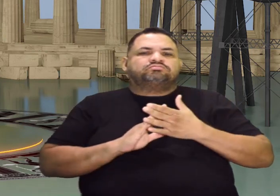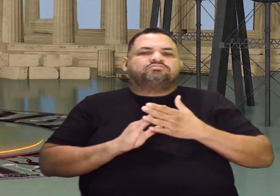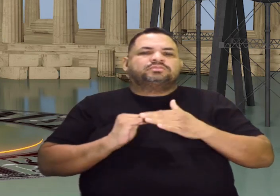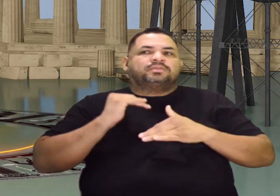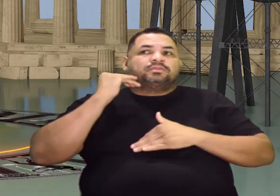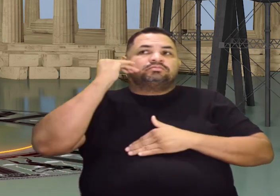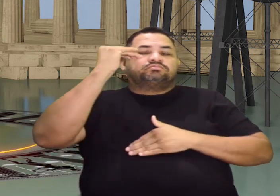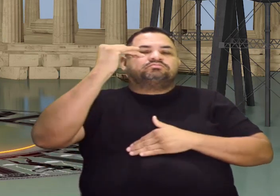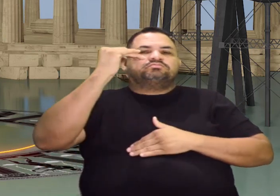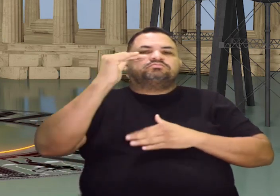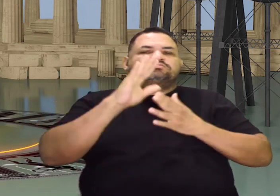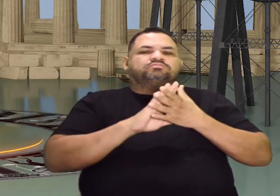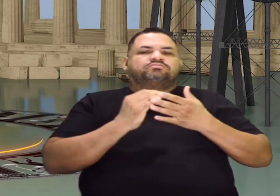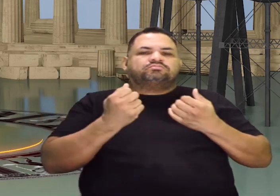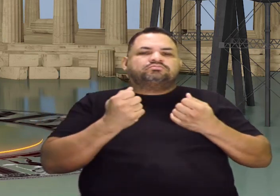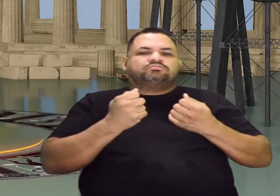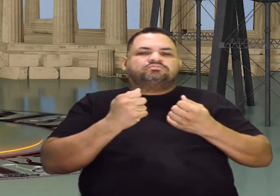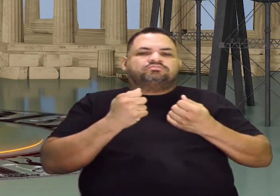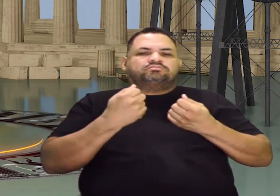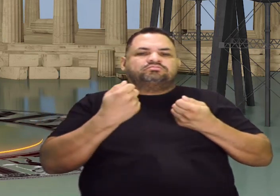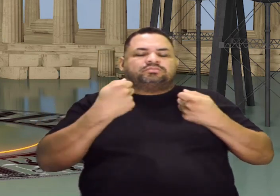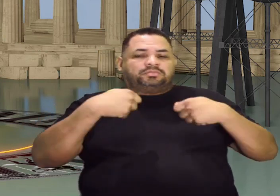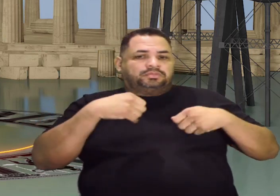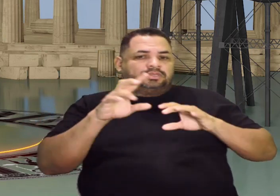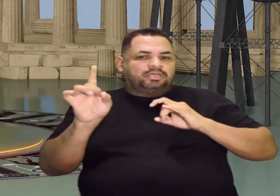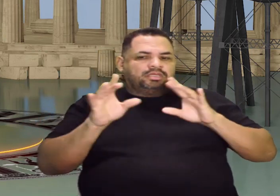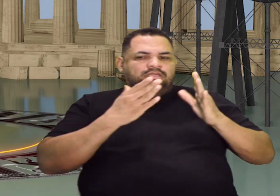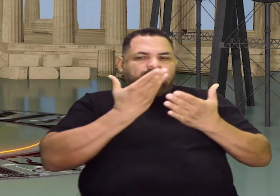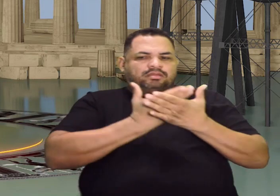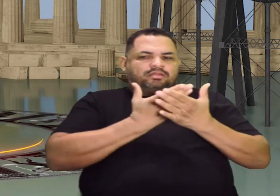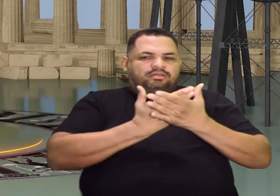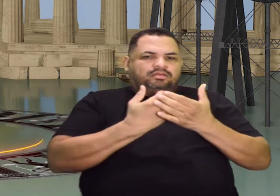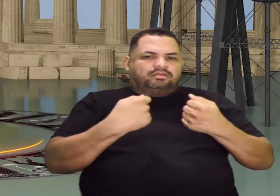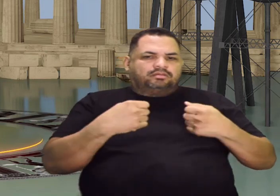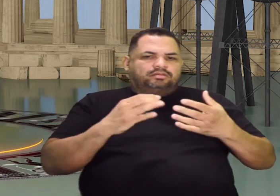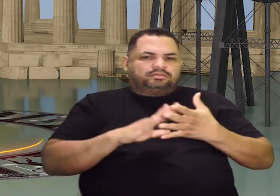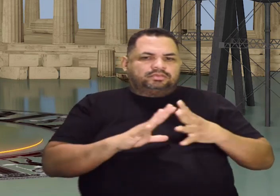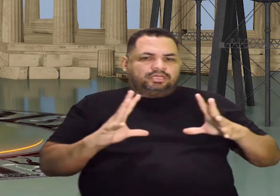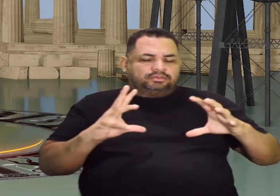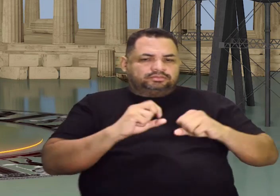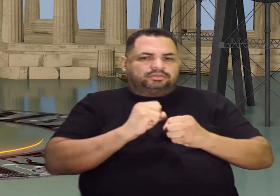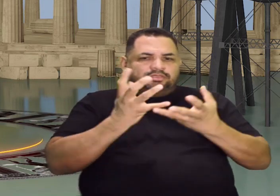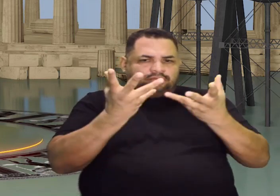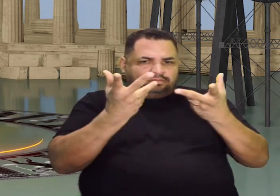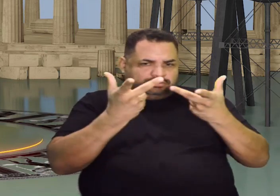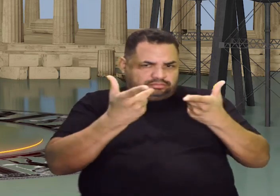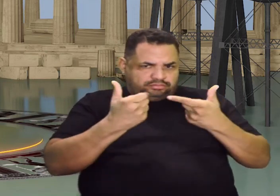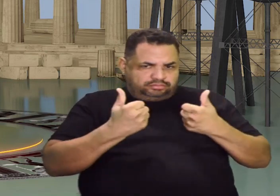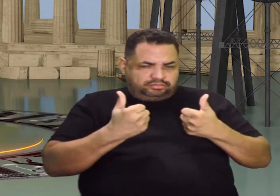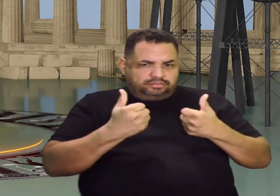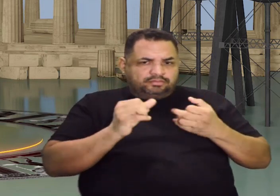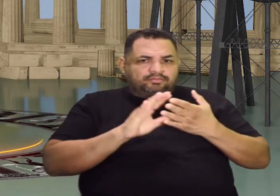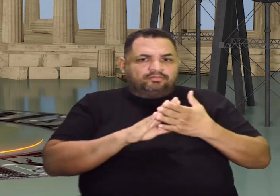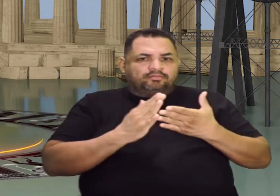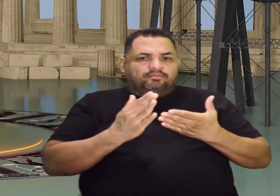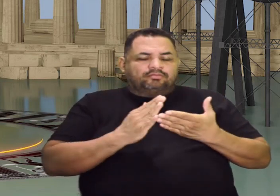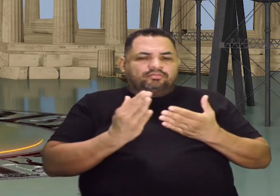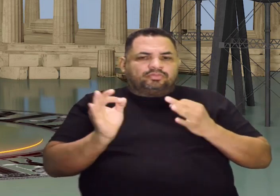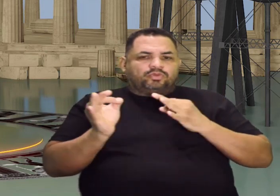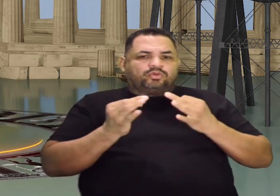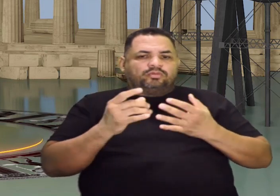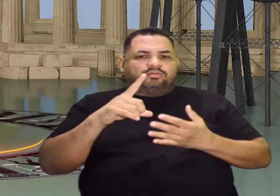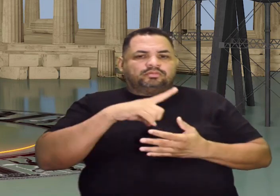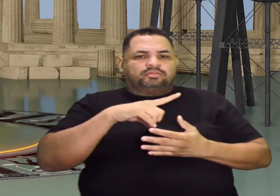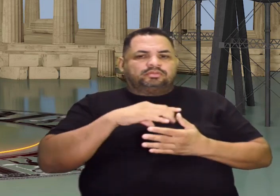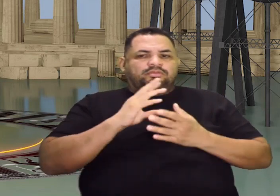plano geral, então de cada aula no caso, eu tenho que adquirir as habilidades. As habilidades eu vou adquirir como?